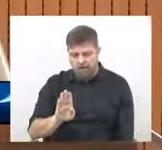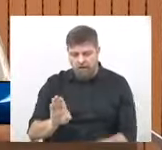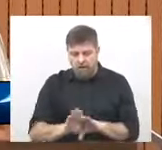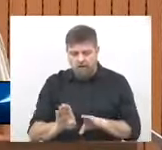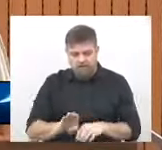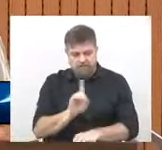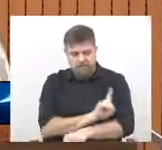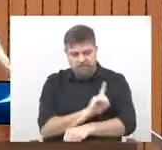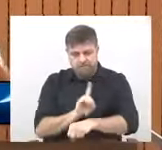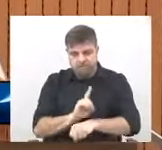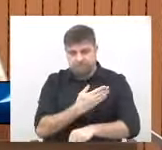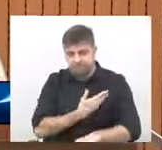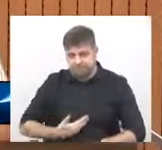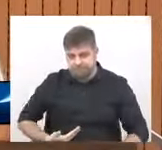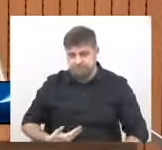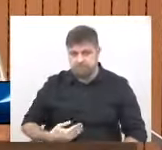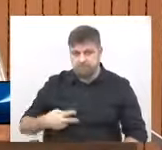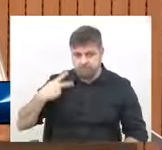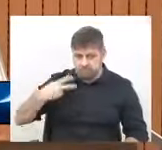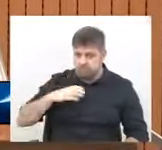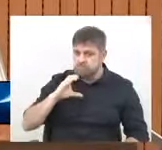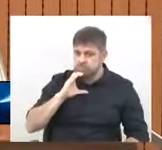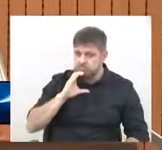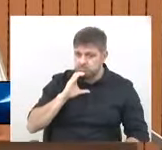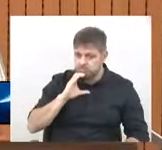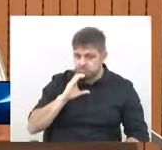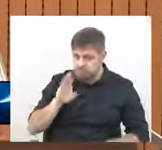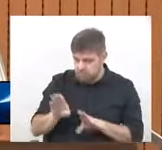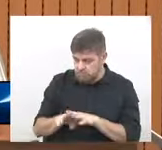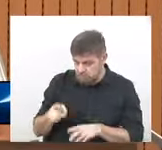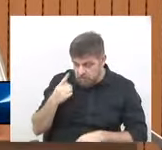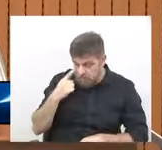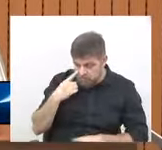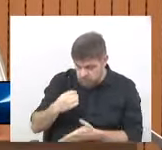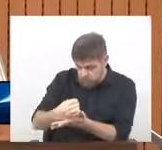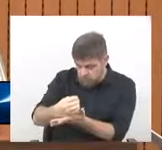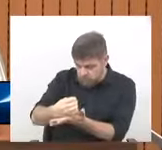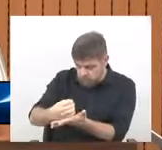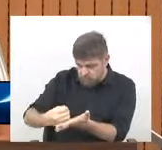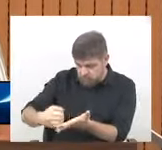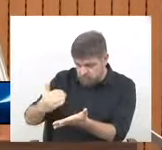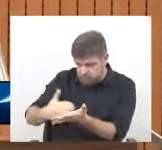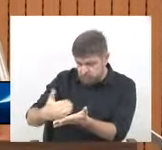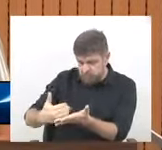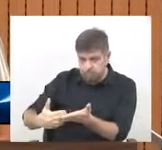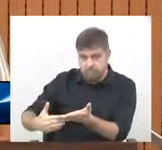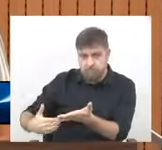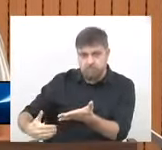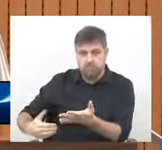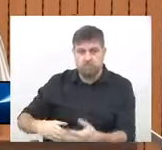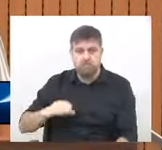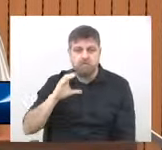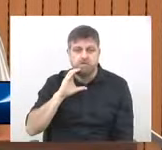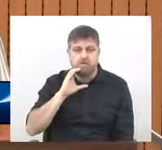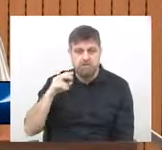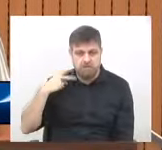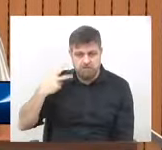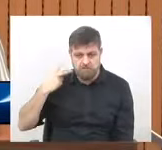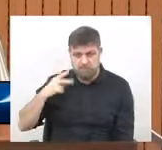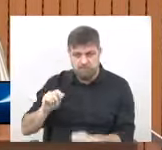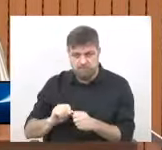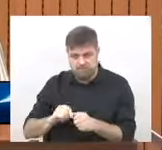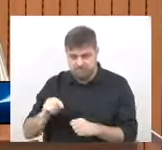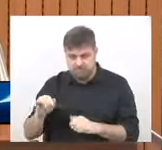Defensoria Pública. O vereador Carlão oficiou, eu vi o ofício que o vereador Carlão trouxe de que